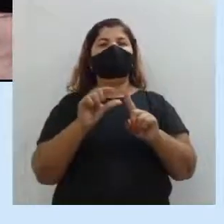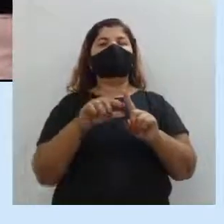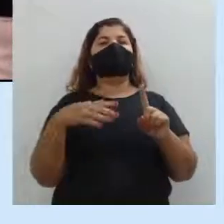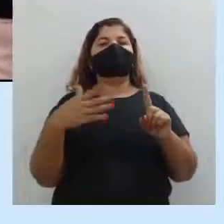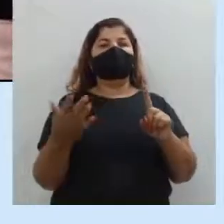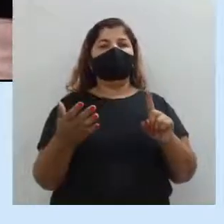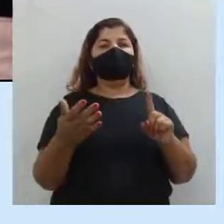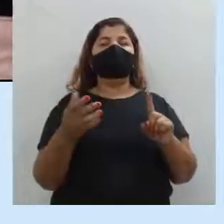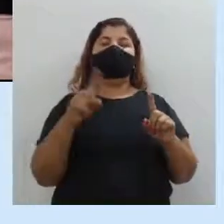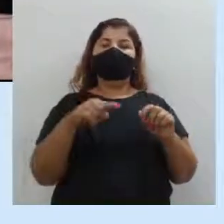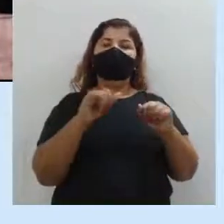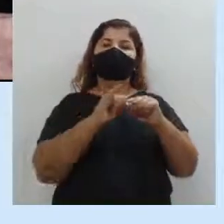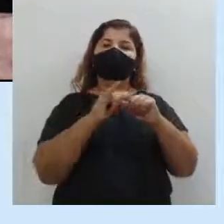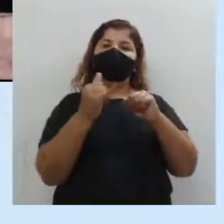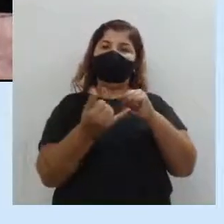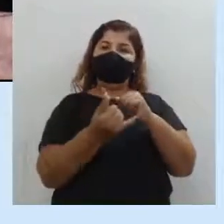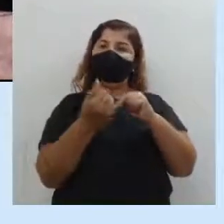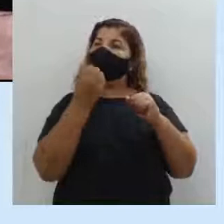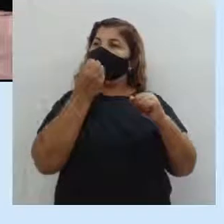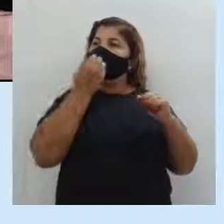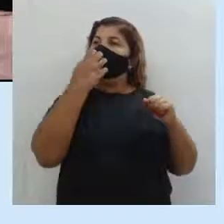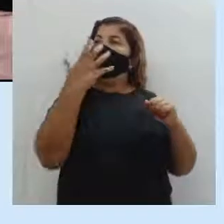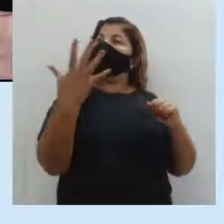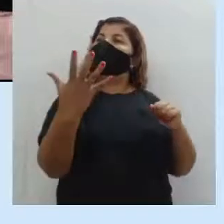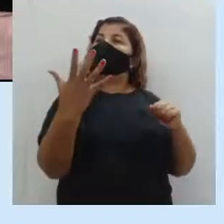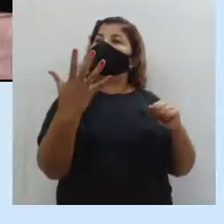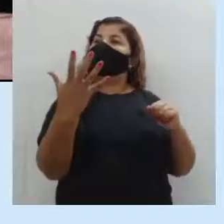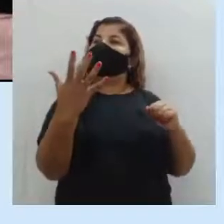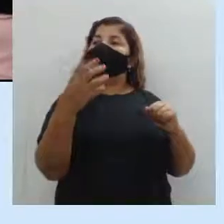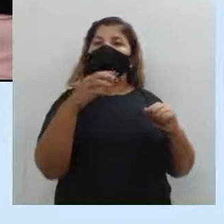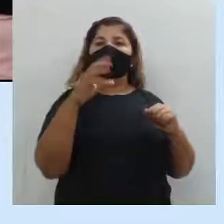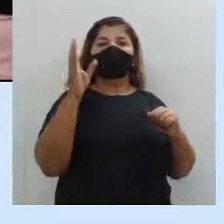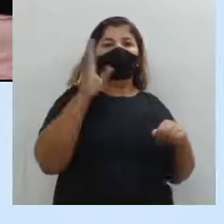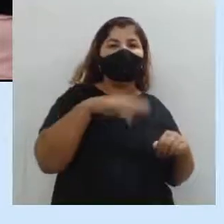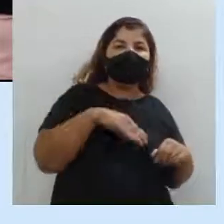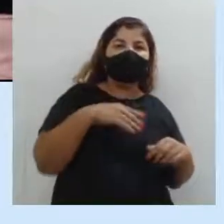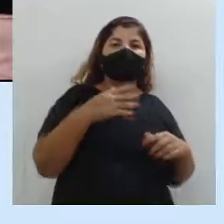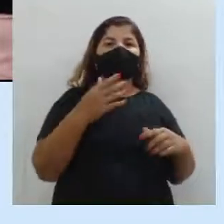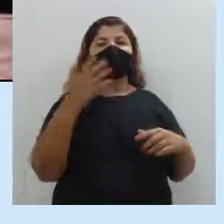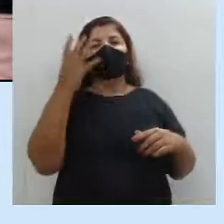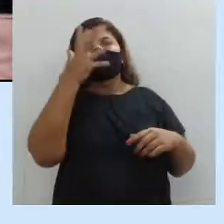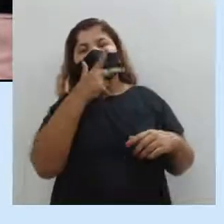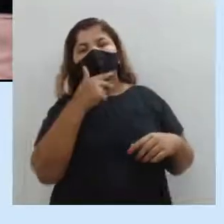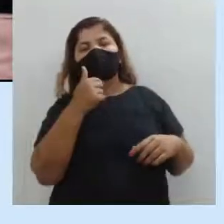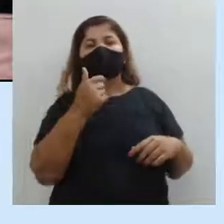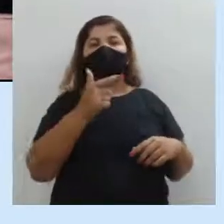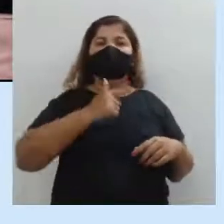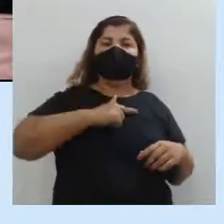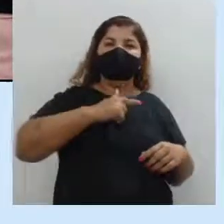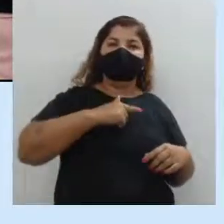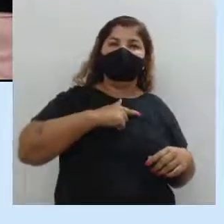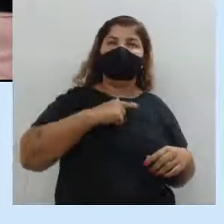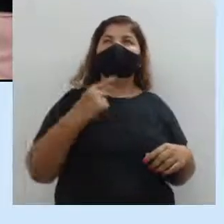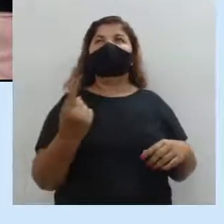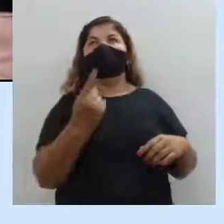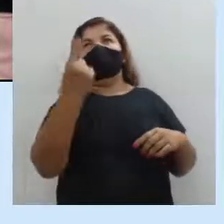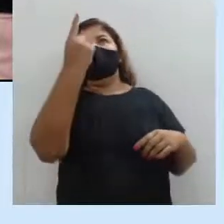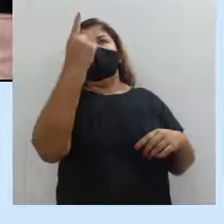É um adjetivo. Bom, mal, né? Bonito, feio, alto,